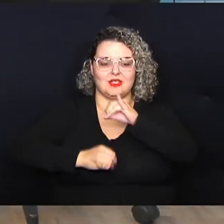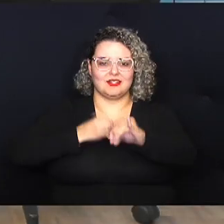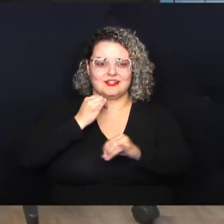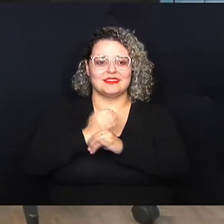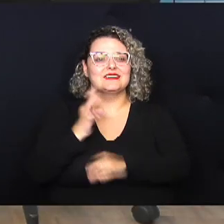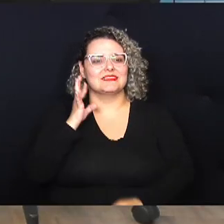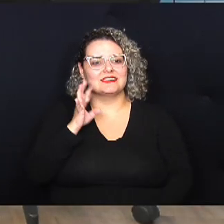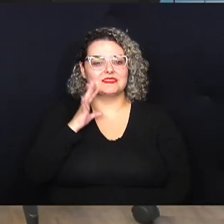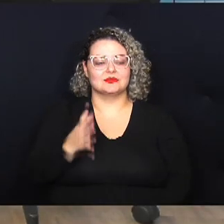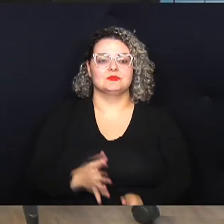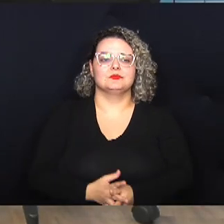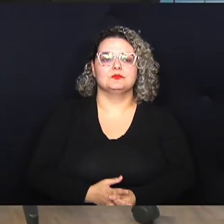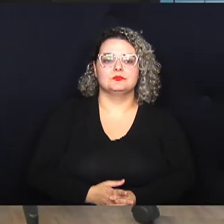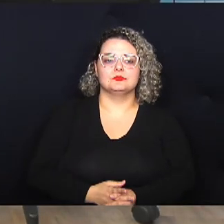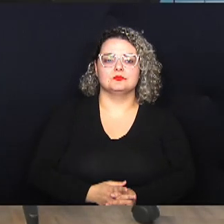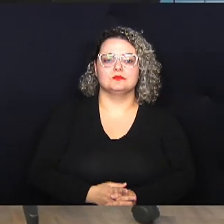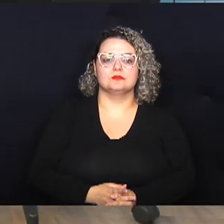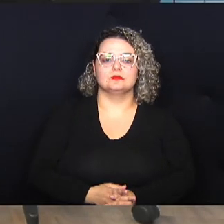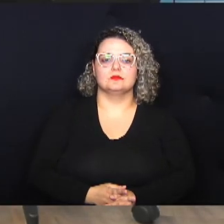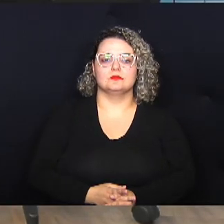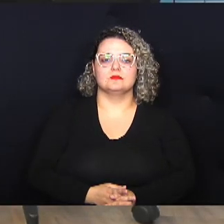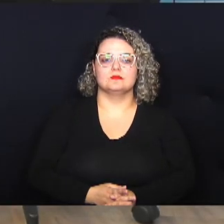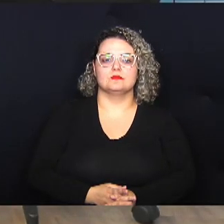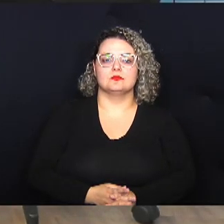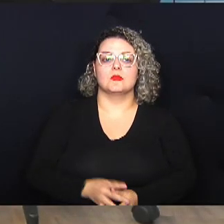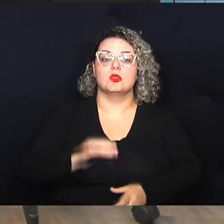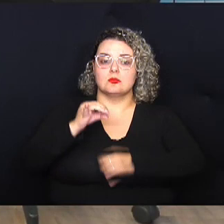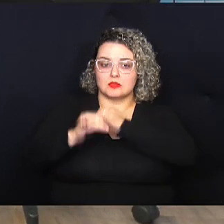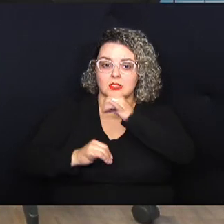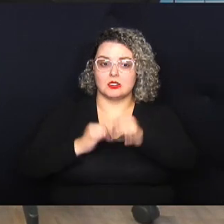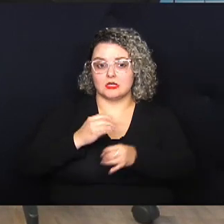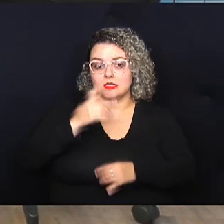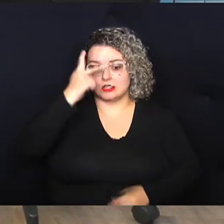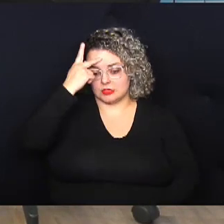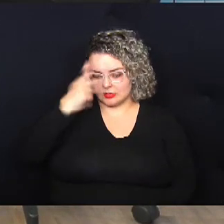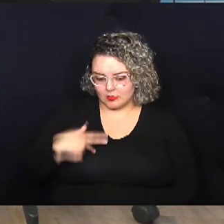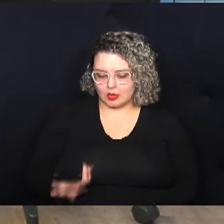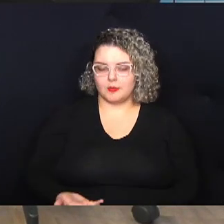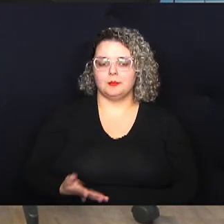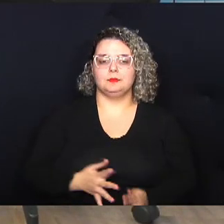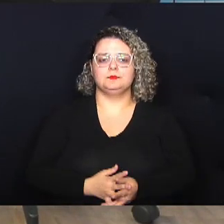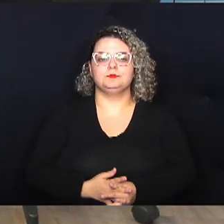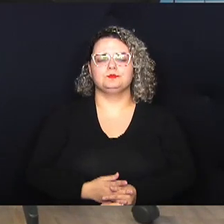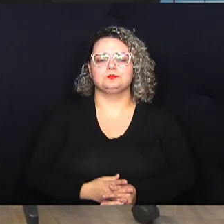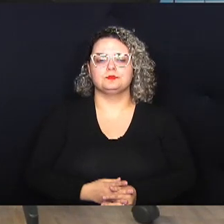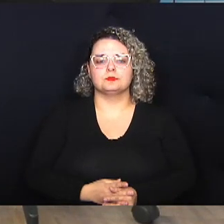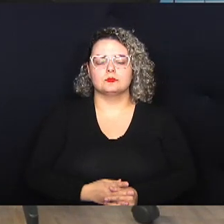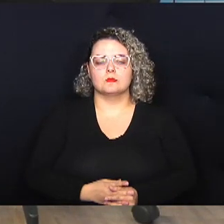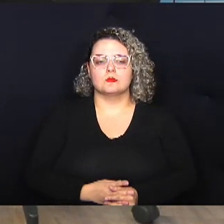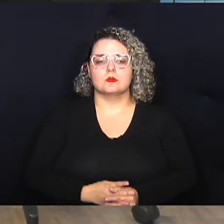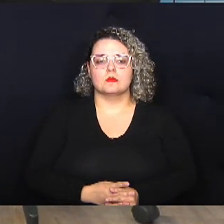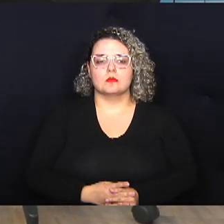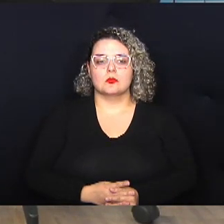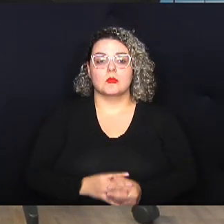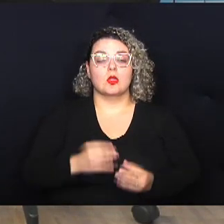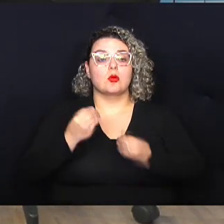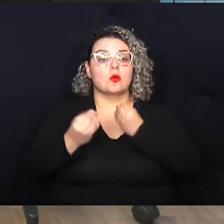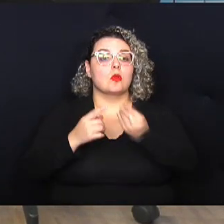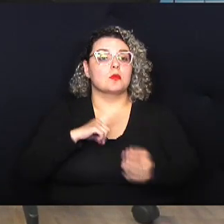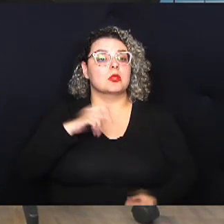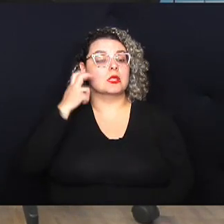legal. Sobre a internet. Olha só, como ter a